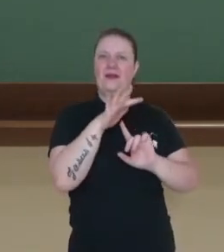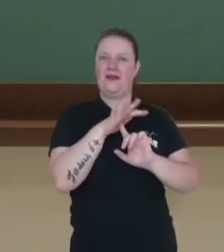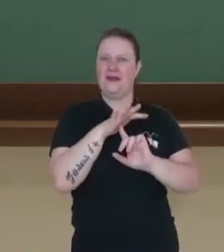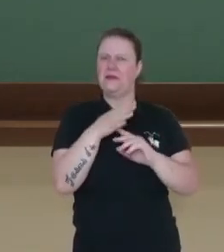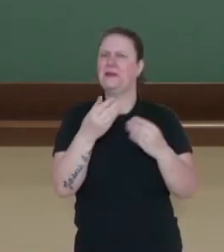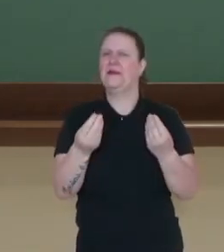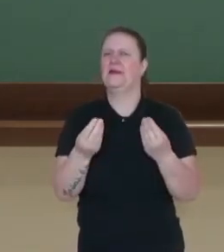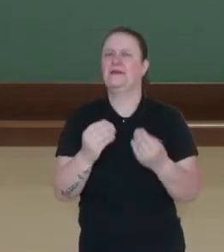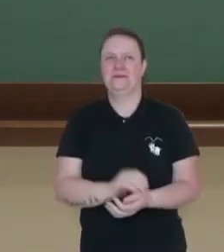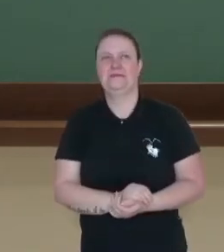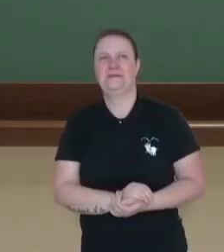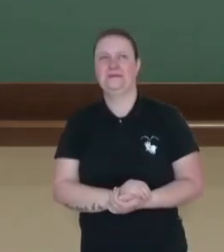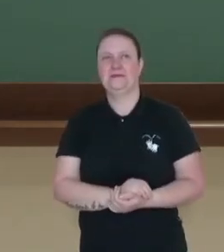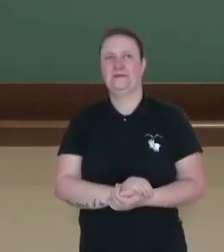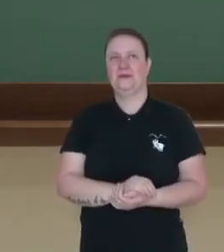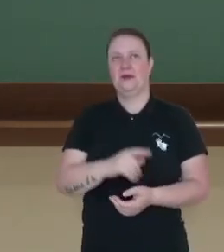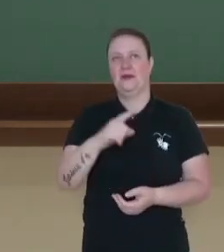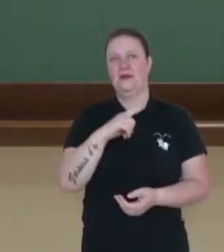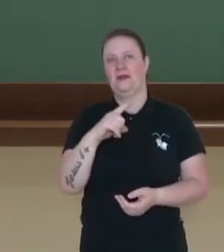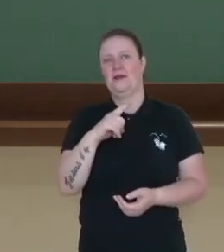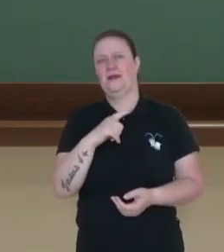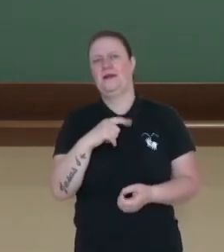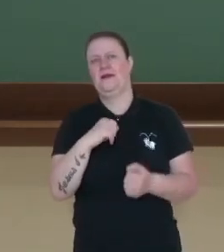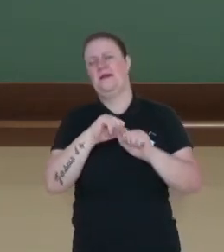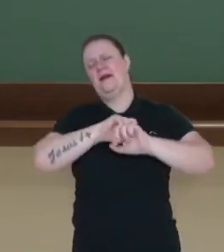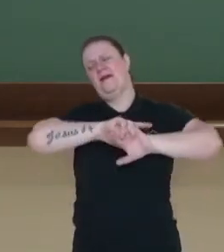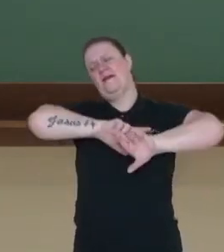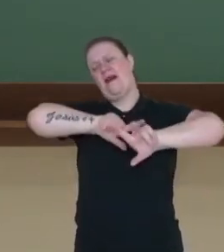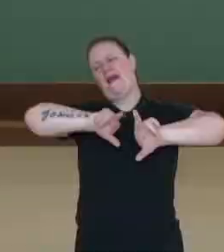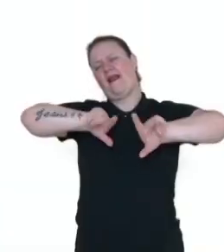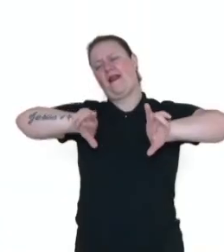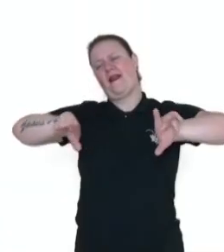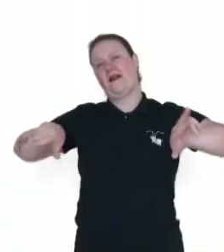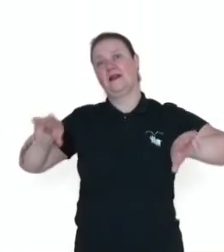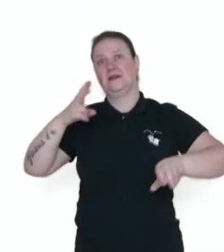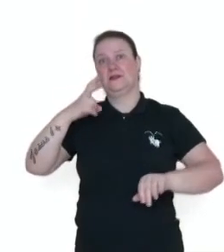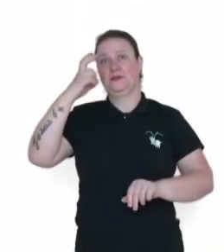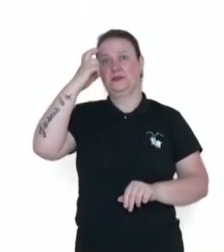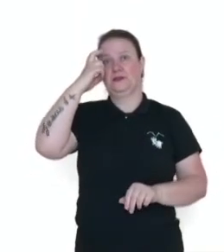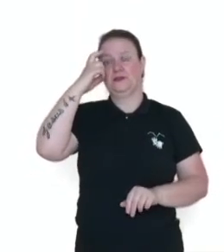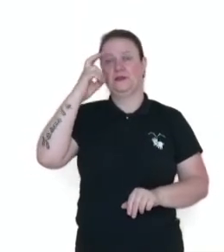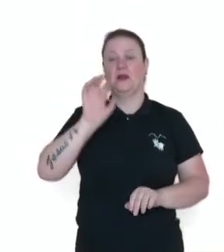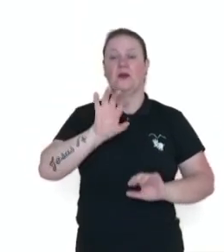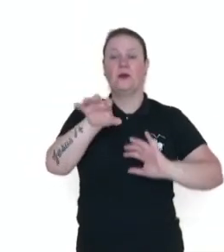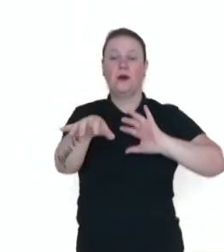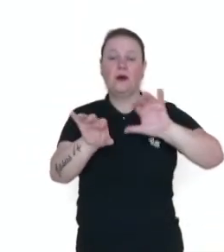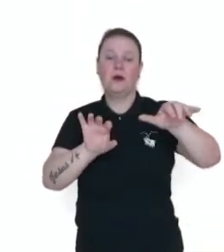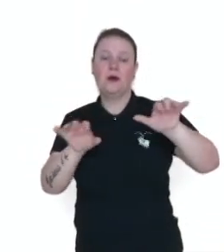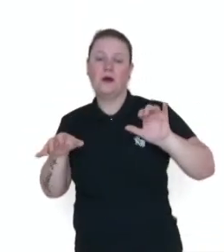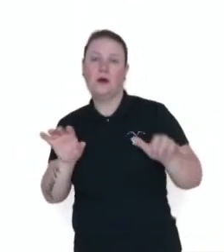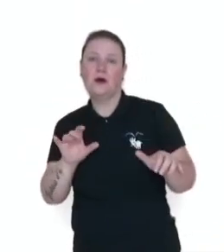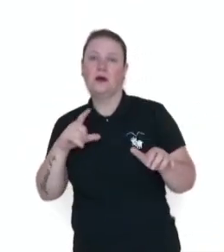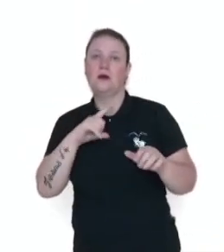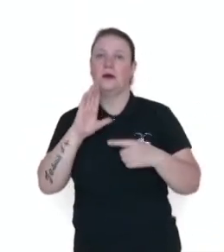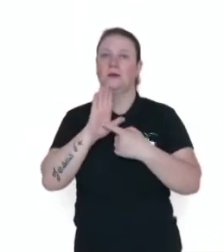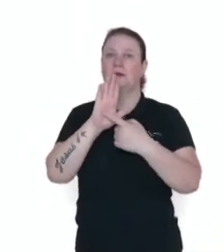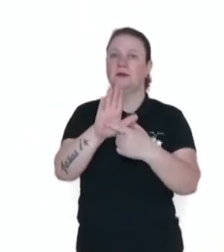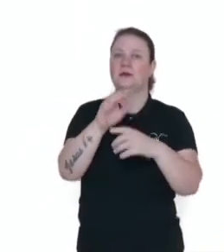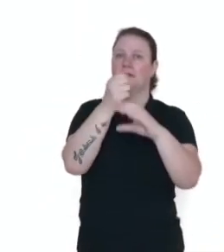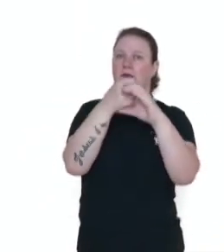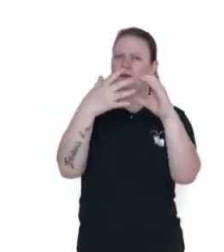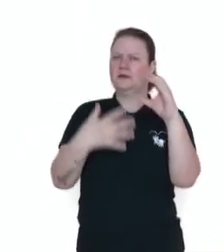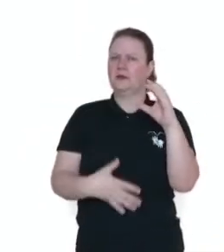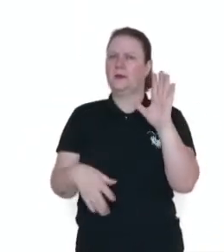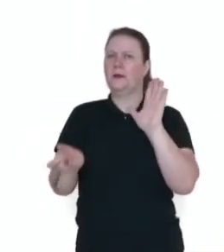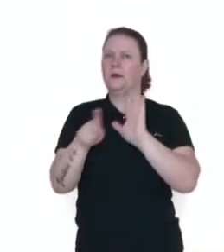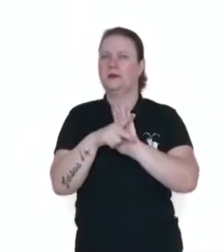né? Então o estado do Paraná ele é riquíssimo de forma cultural, né? Cada região apresenta suas características